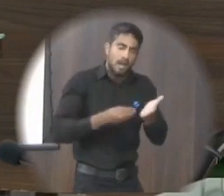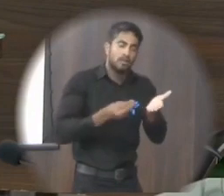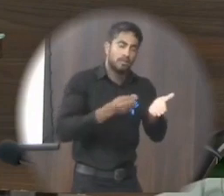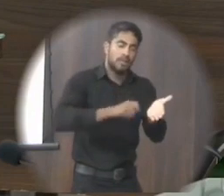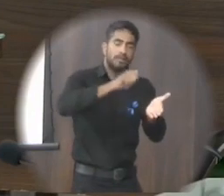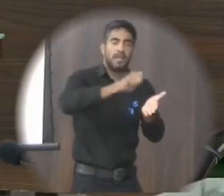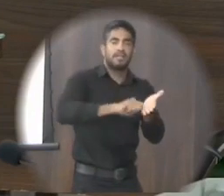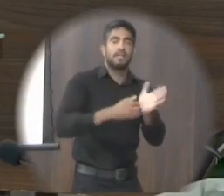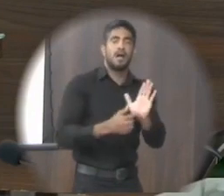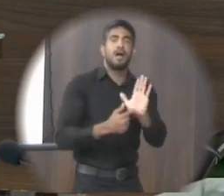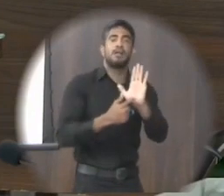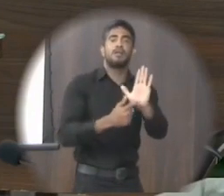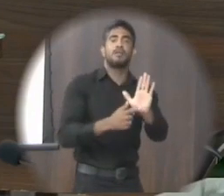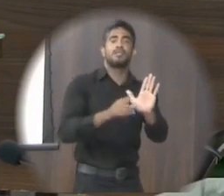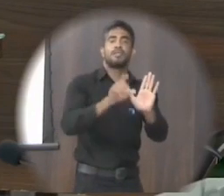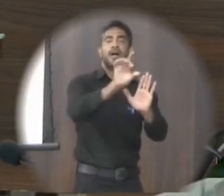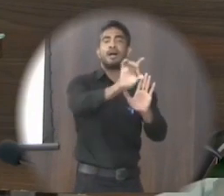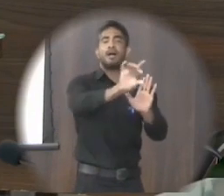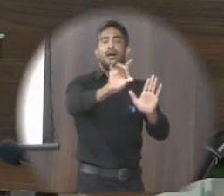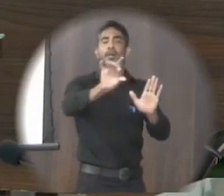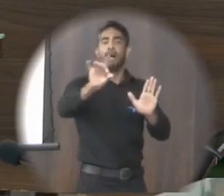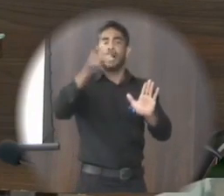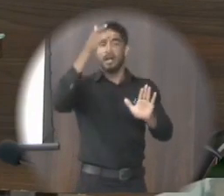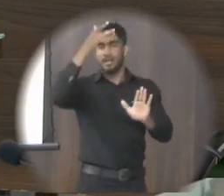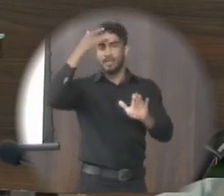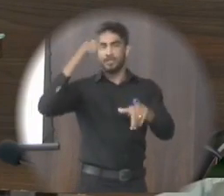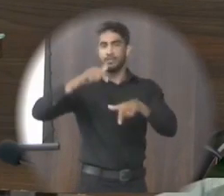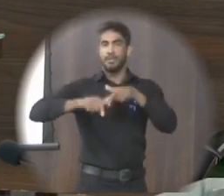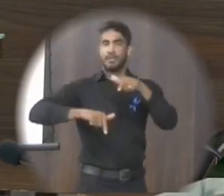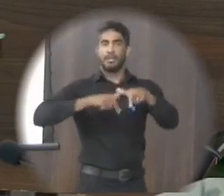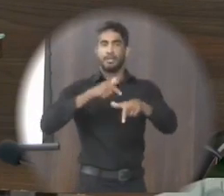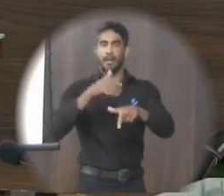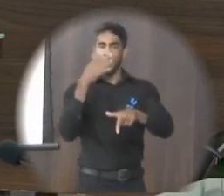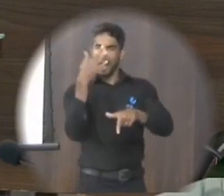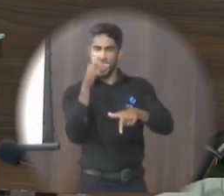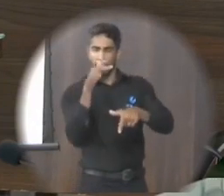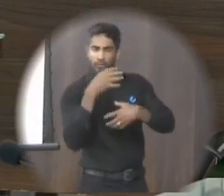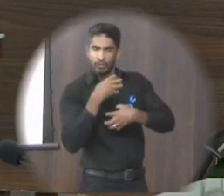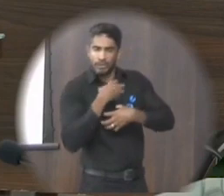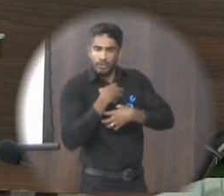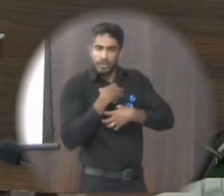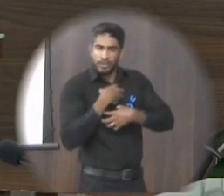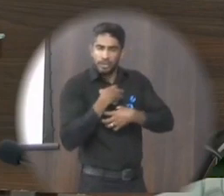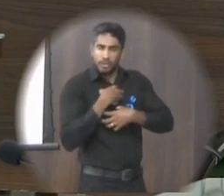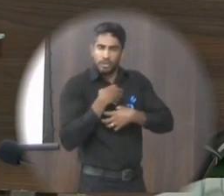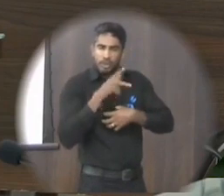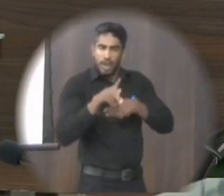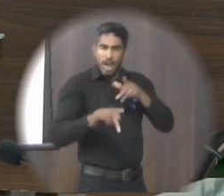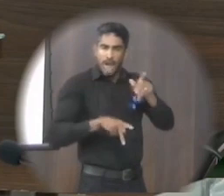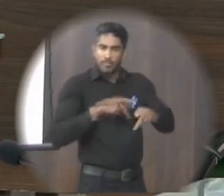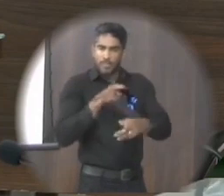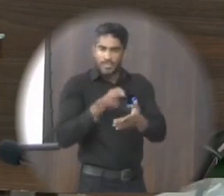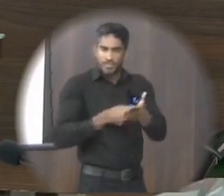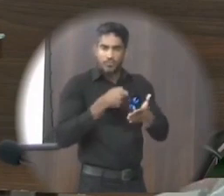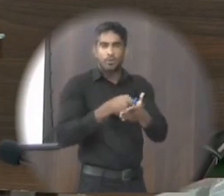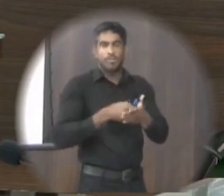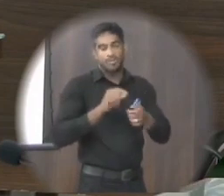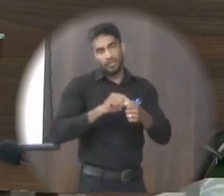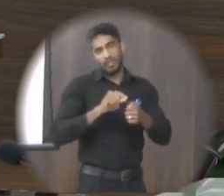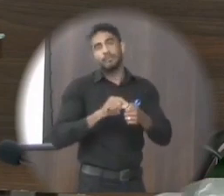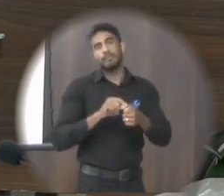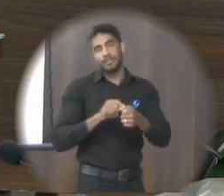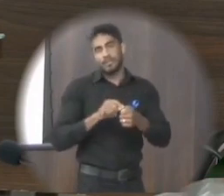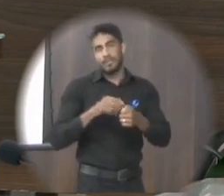E mostrar para cada servidor que a dor que eles estão sentindo agora, da população cobrando, que eu fiz a minha parte